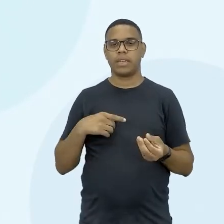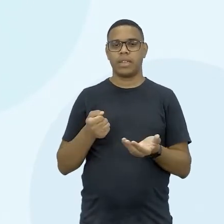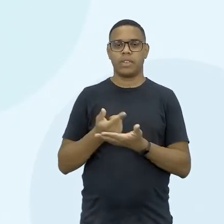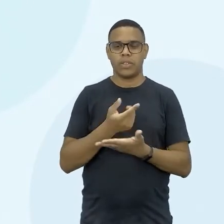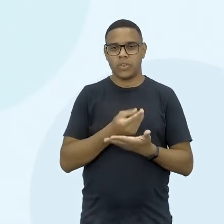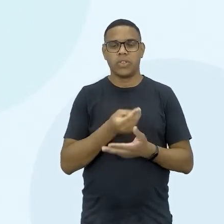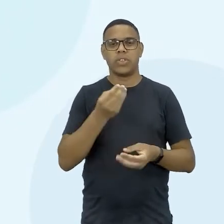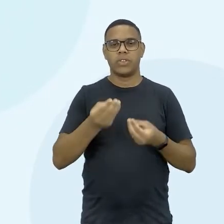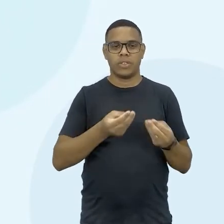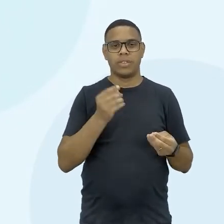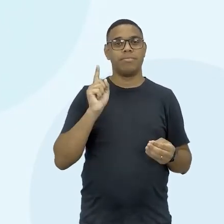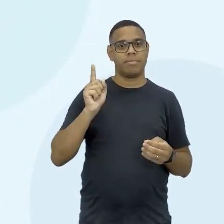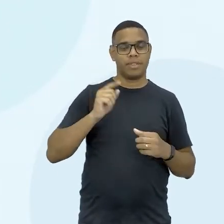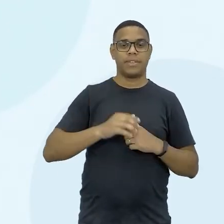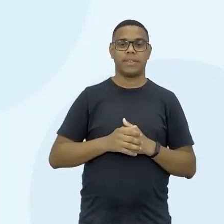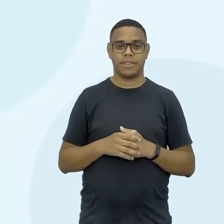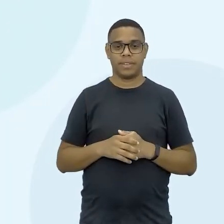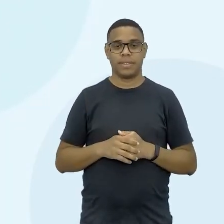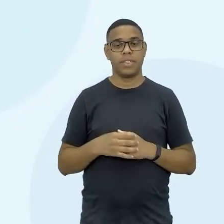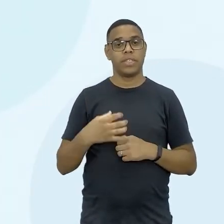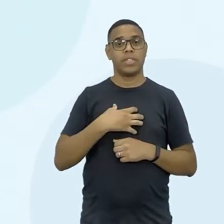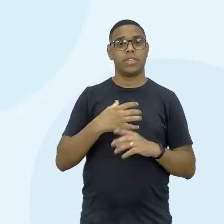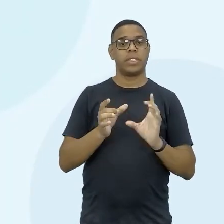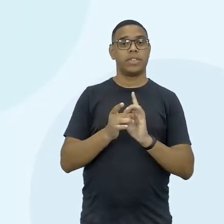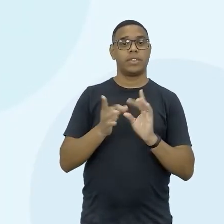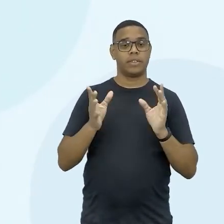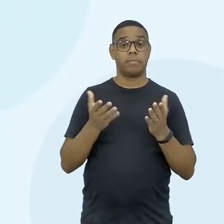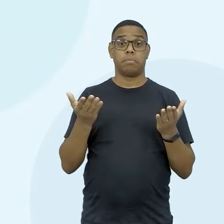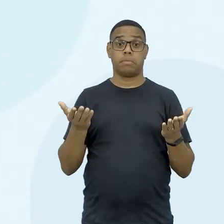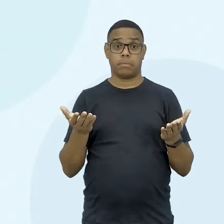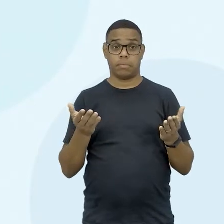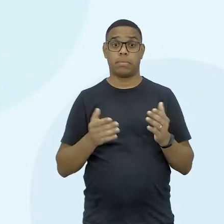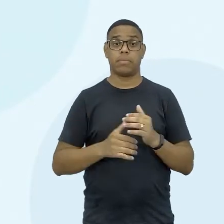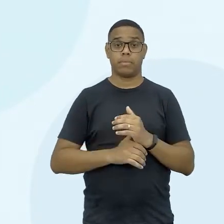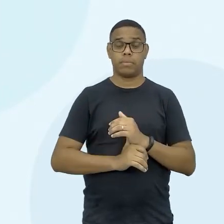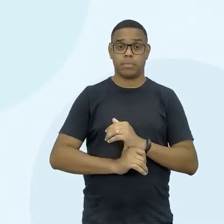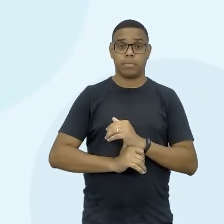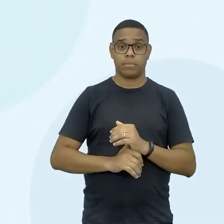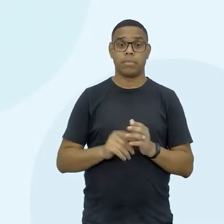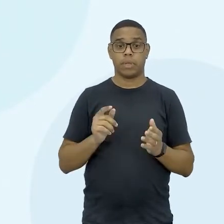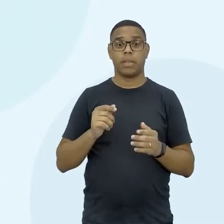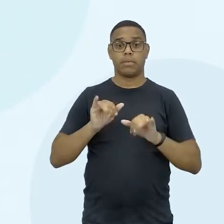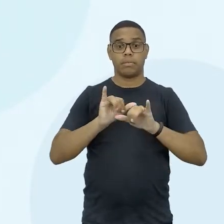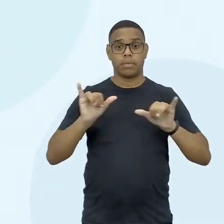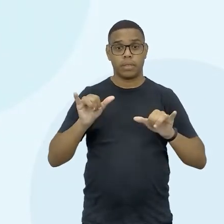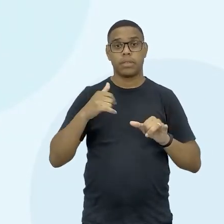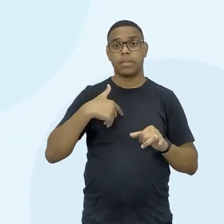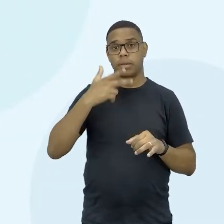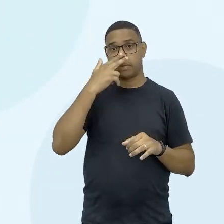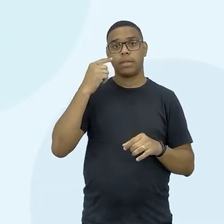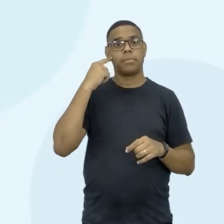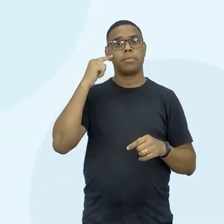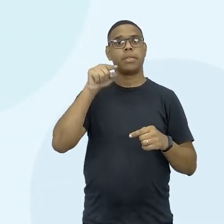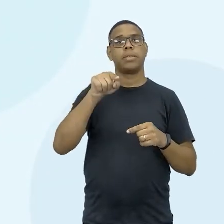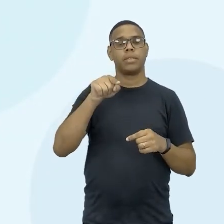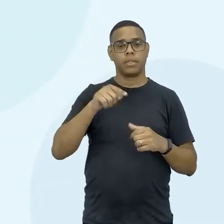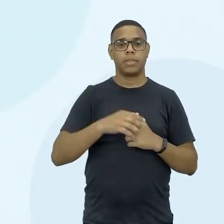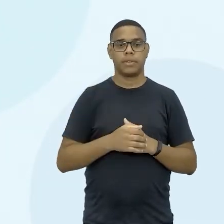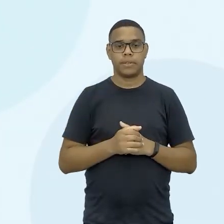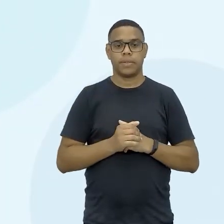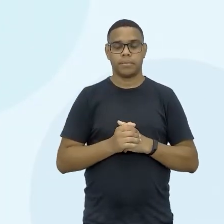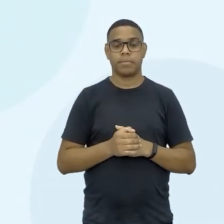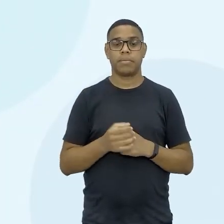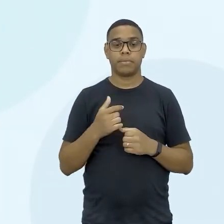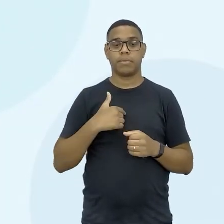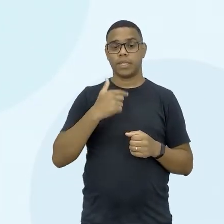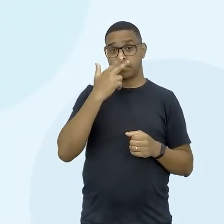isso. Espírito livre. Isso. Então, essa propaganda me passa essa ideia aí, sabe? Espírito E livre.